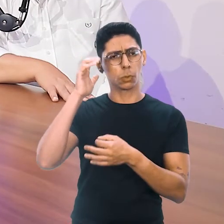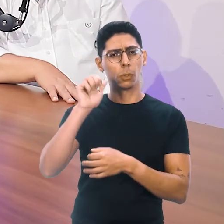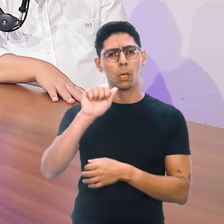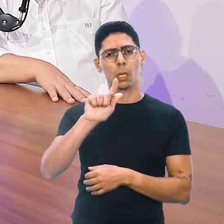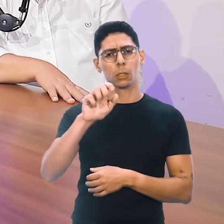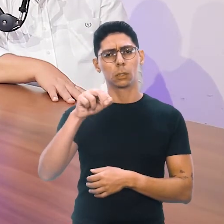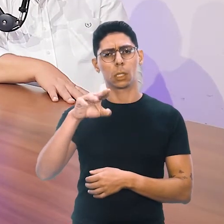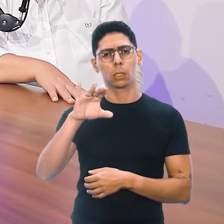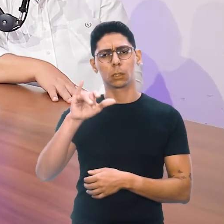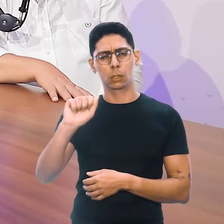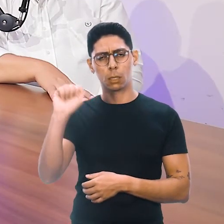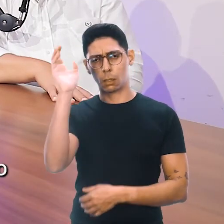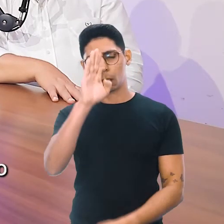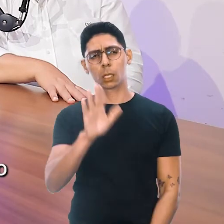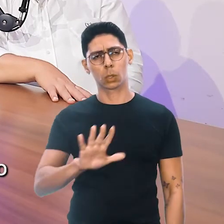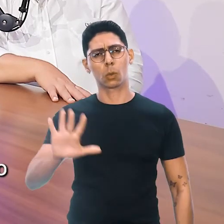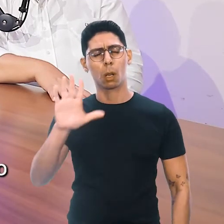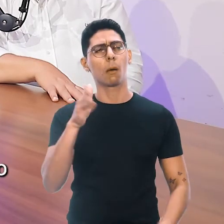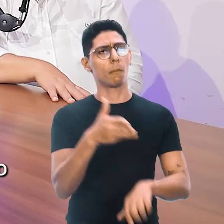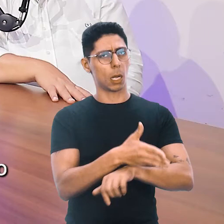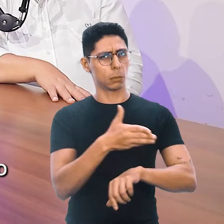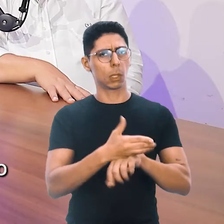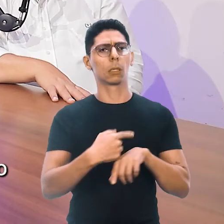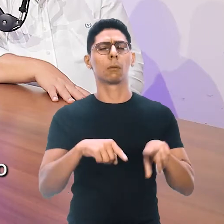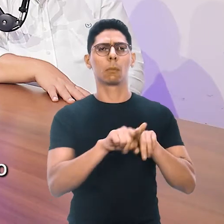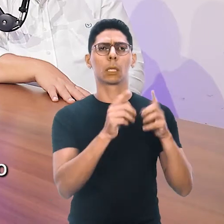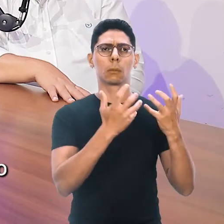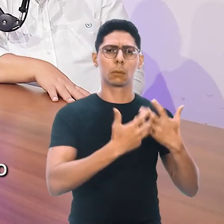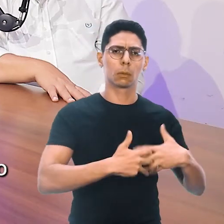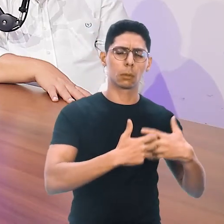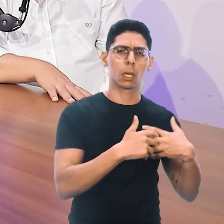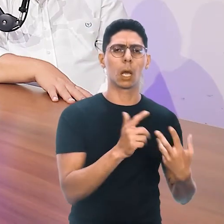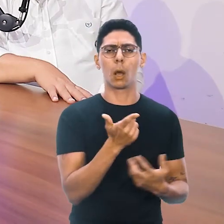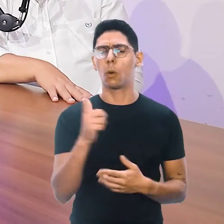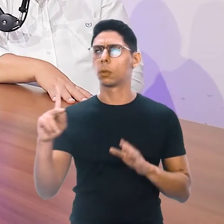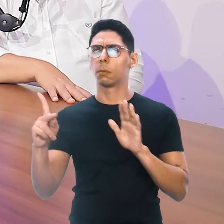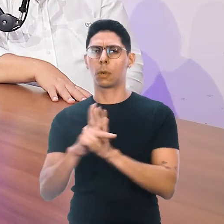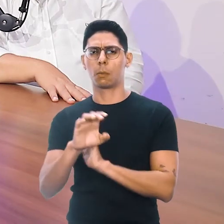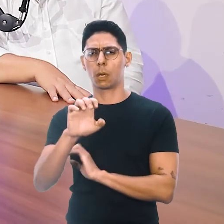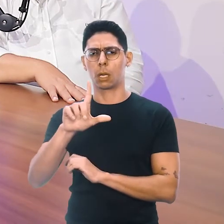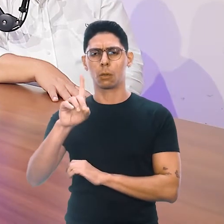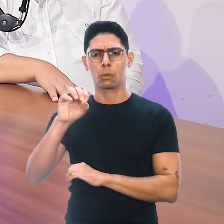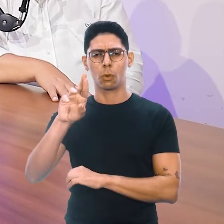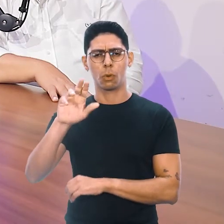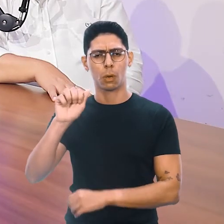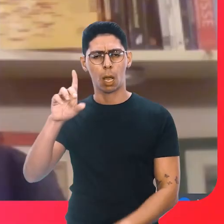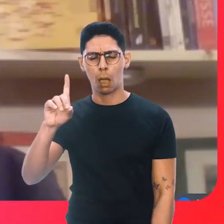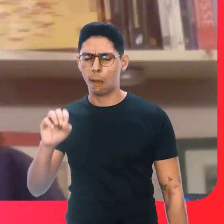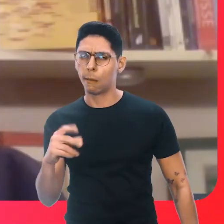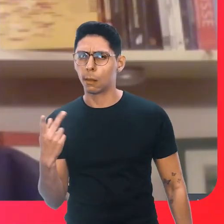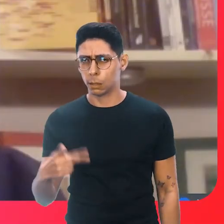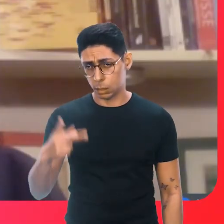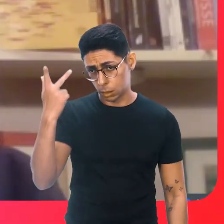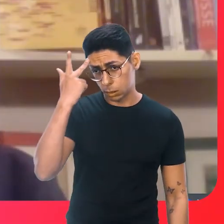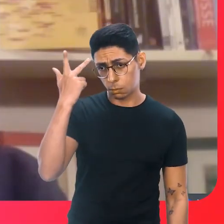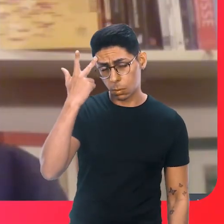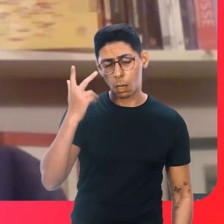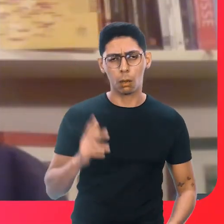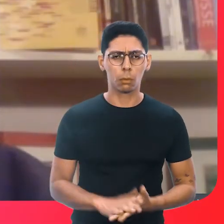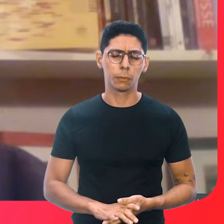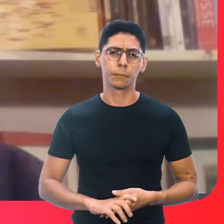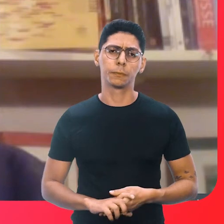tínhamos, né? Chegamos a ser veiculados pela Rádio Eldorado aqui em São Paulo, pela Rádio USP aqui de São